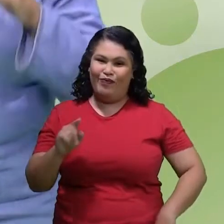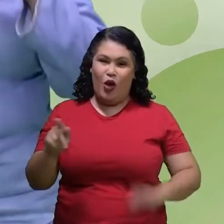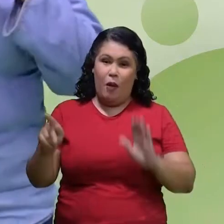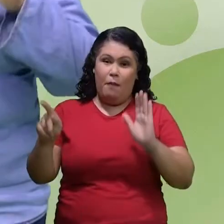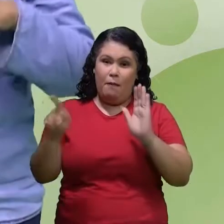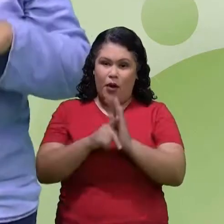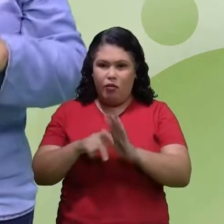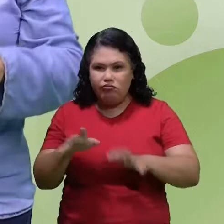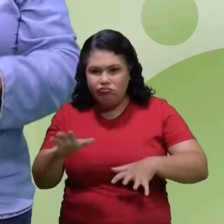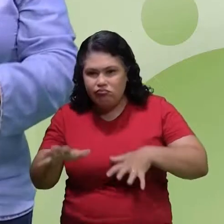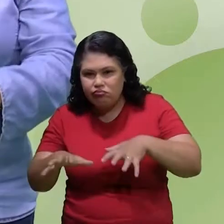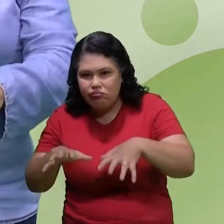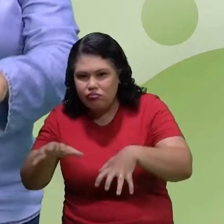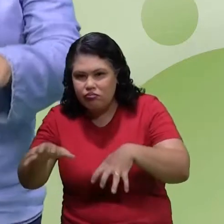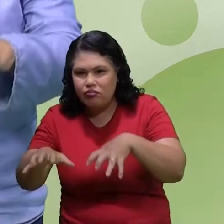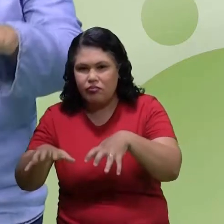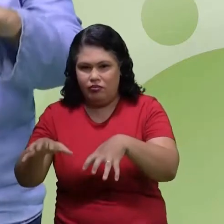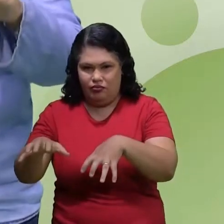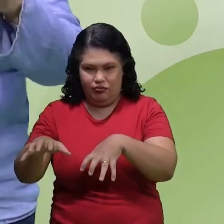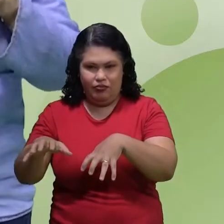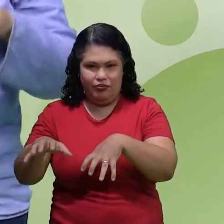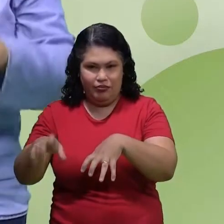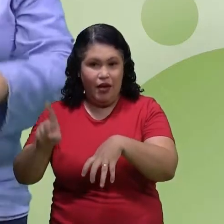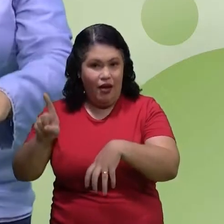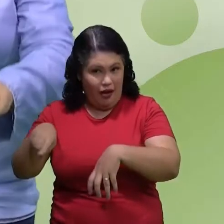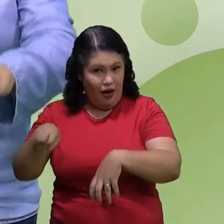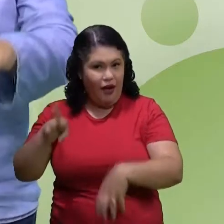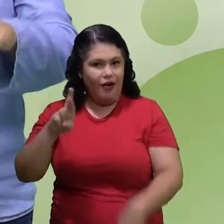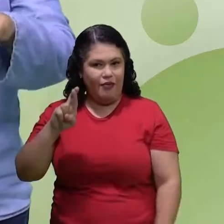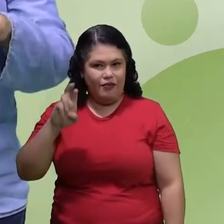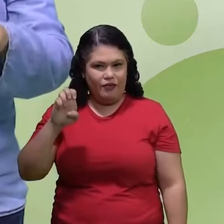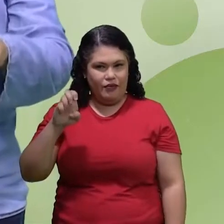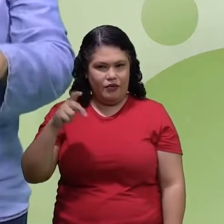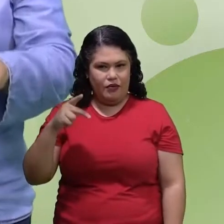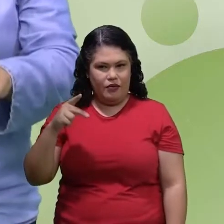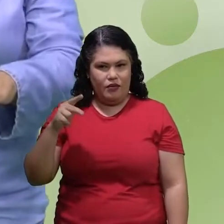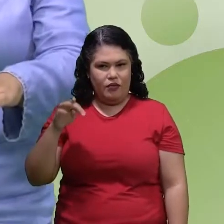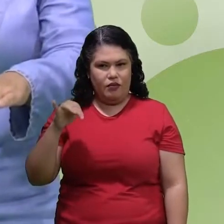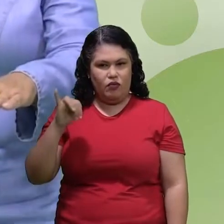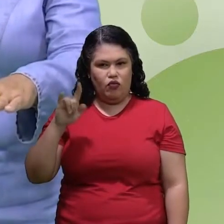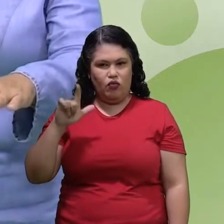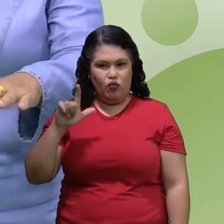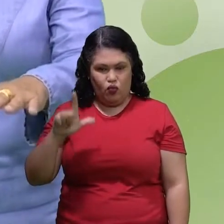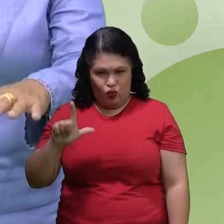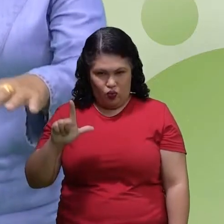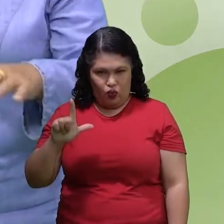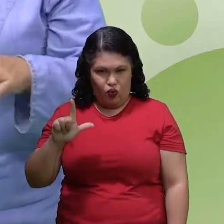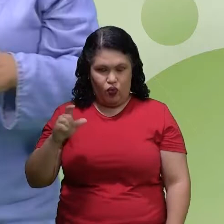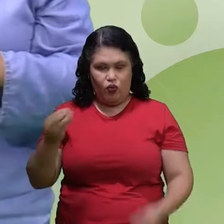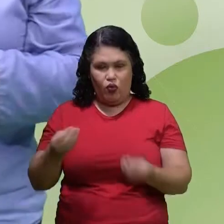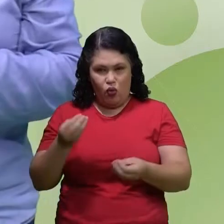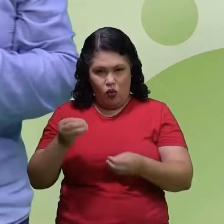dos répteis? Se rastejarem. Eles rastejam, vão se deslocando até chegarem aonde eles